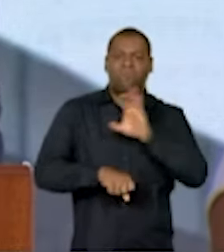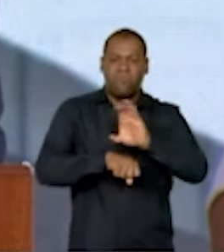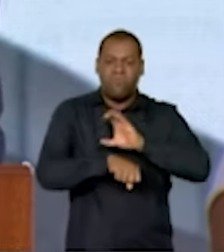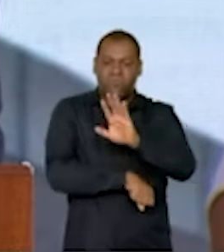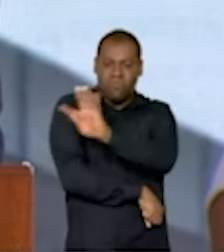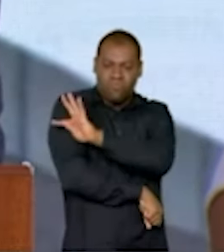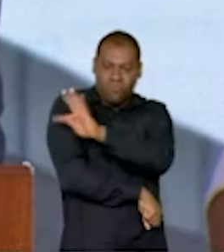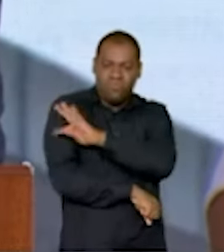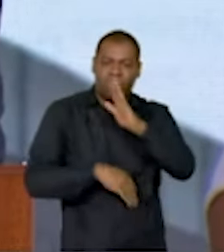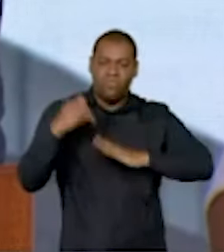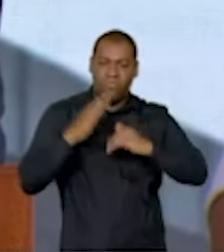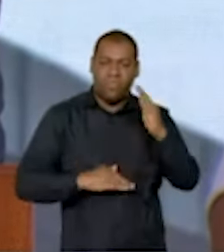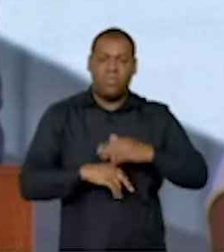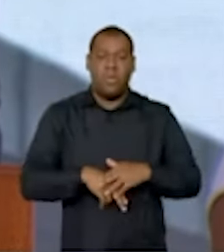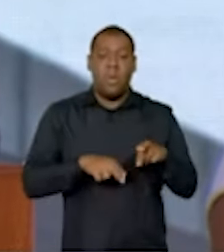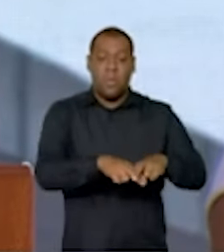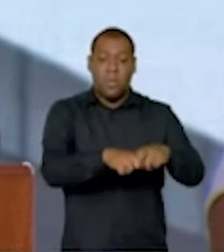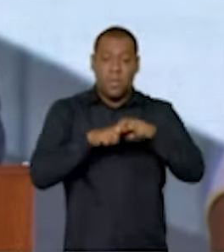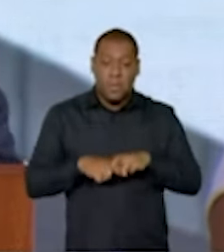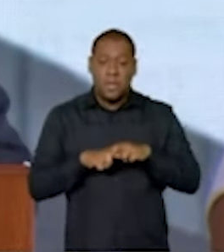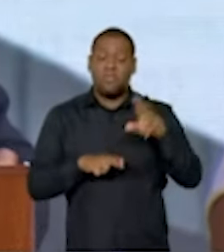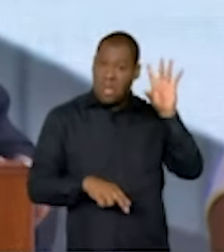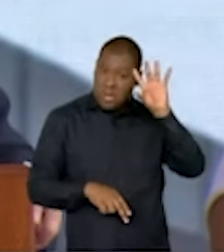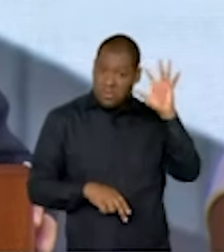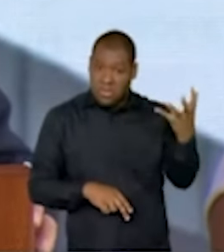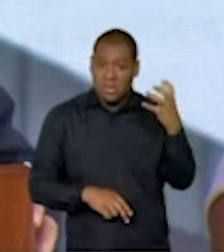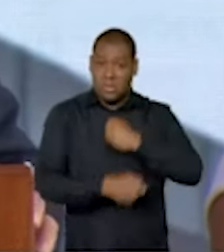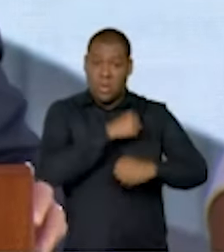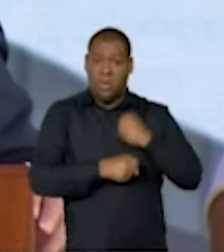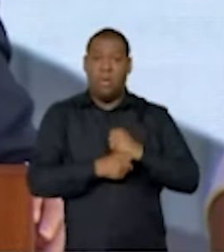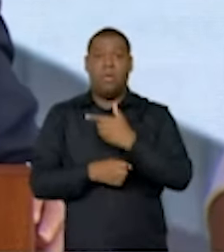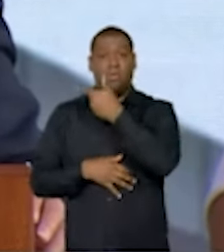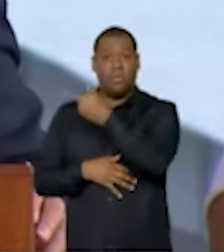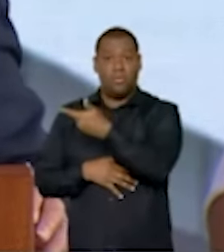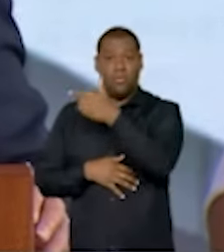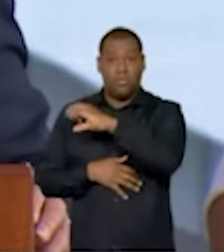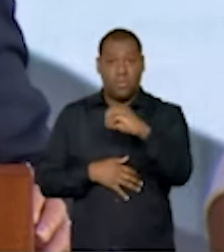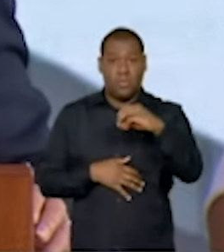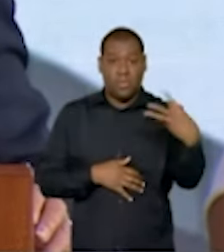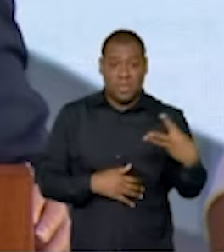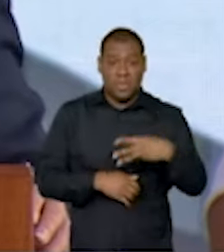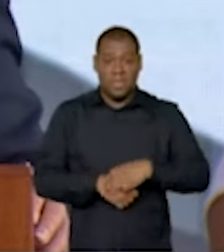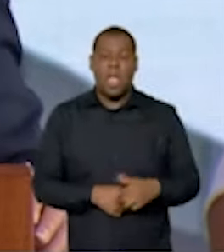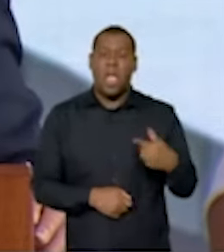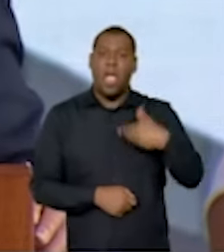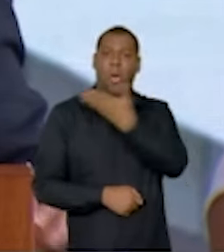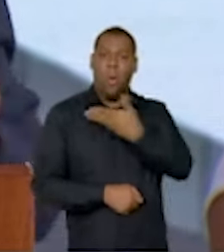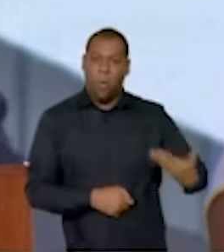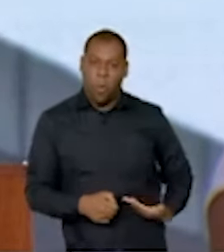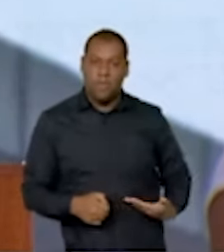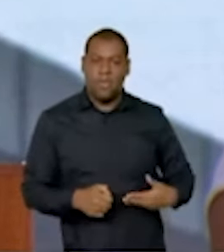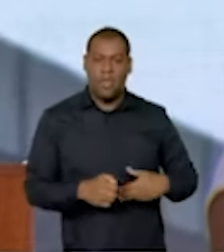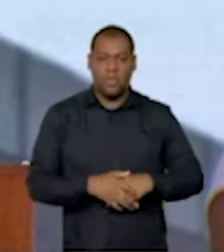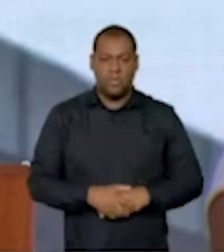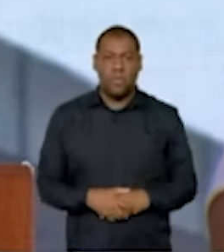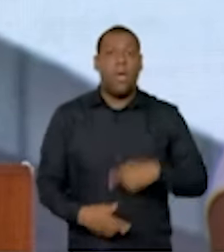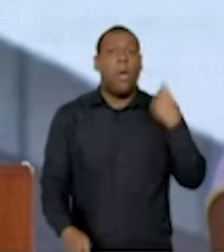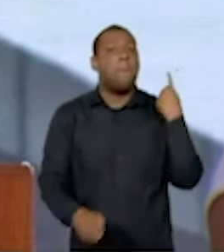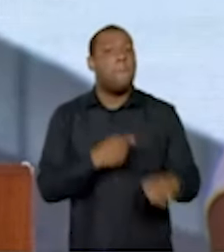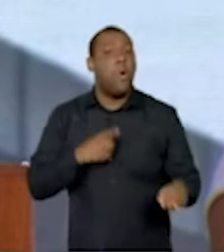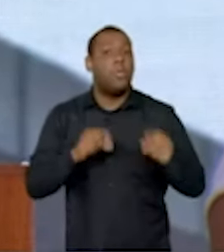Por isso eu tomei uma decisão desde 2003. É proibido no meu governo, é